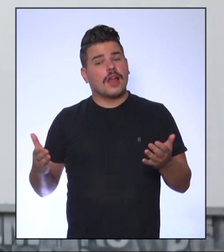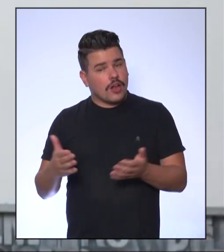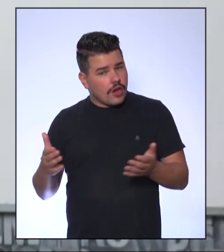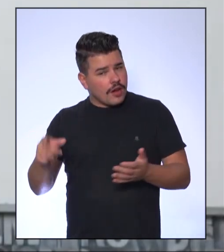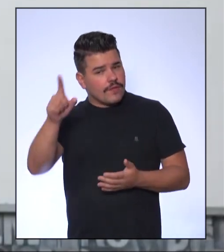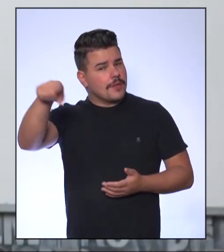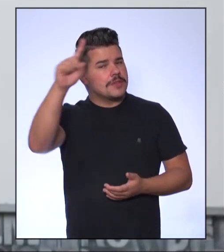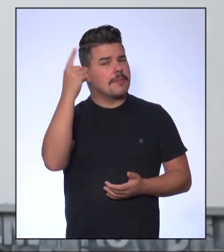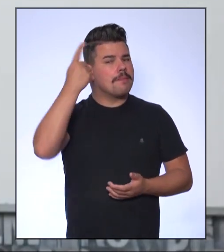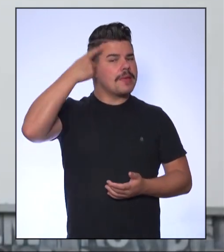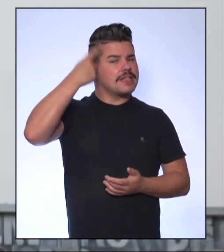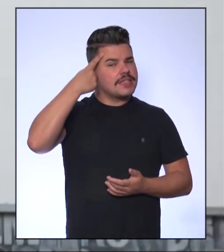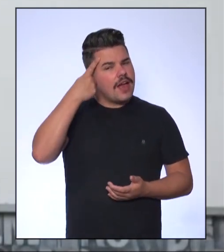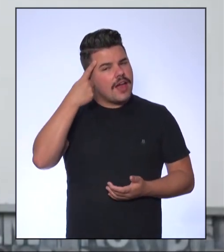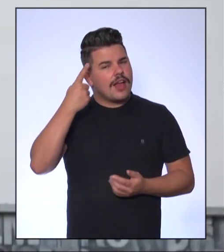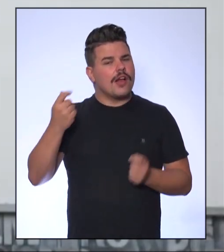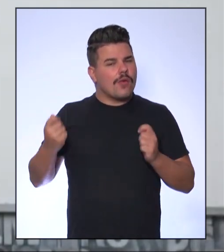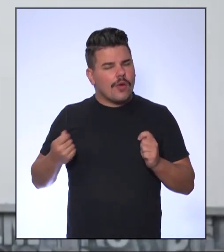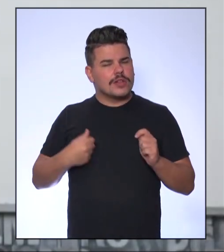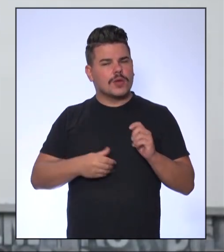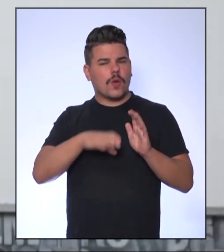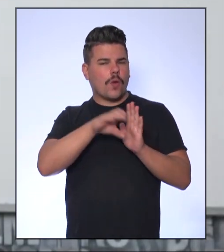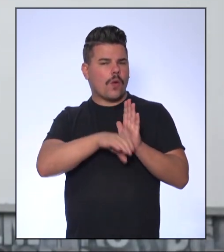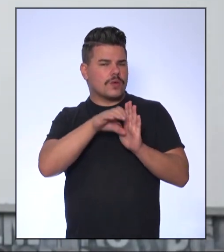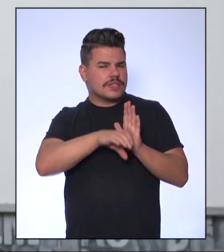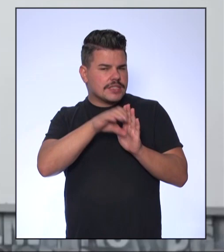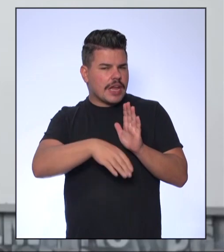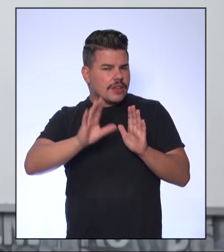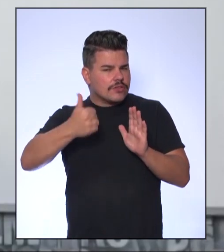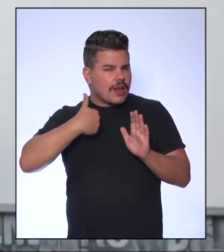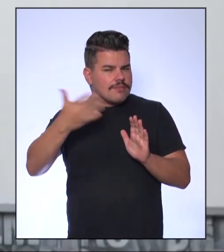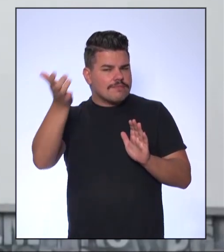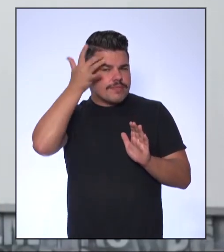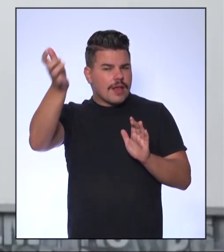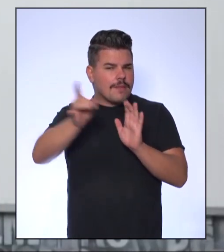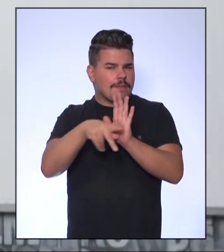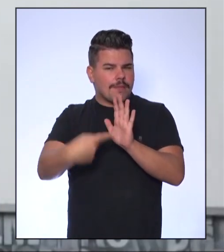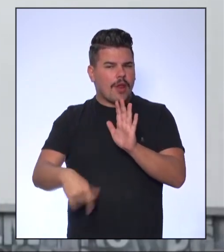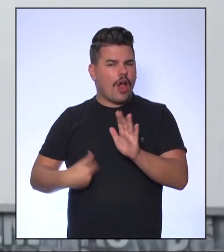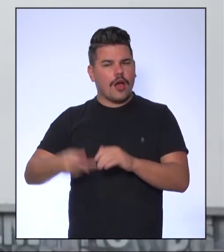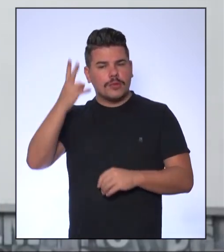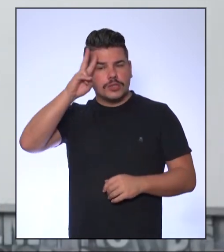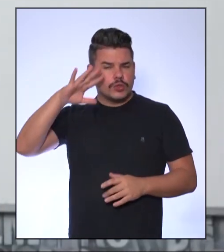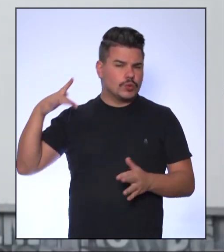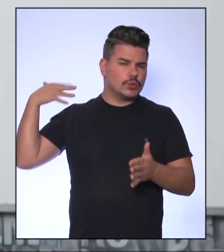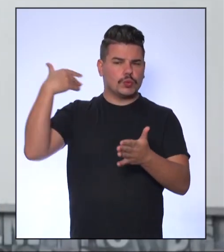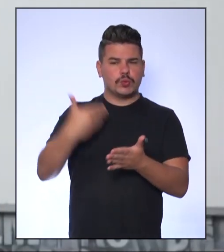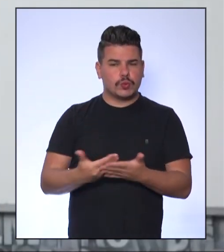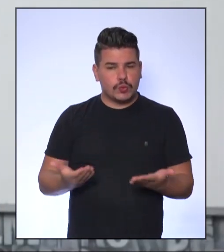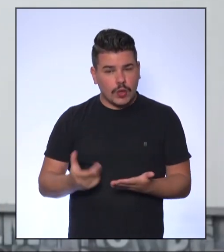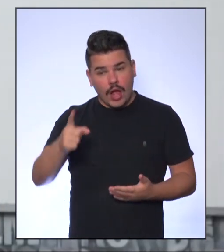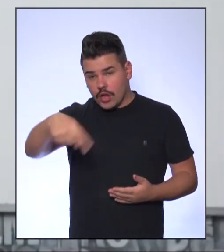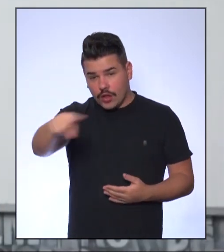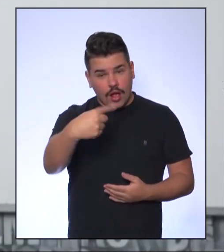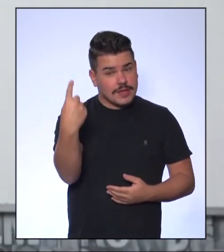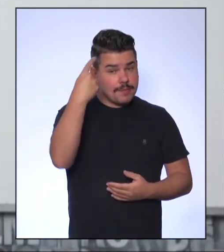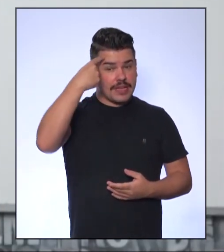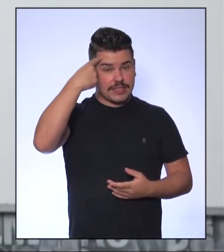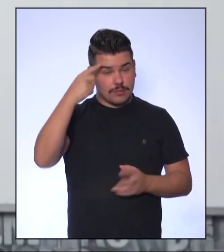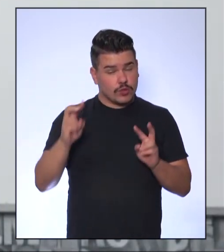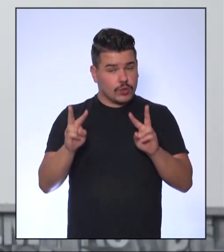pontos mais conceituais, mais do que nós já vimos até agora, tá? Quando nós pensamos